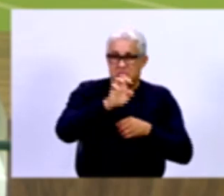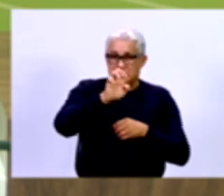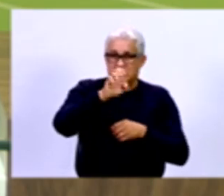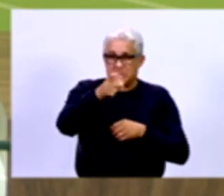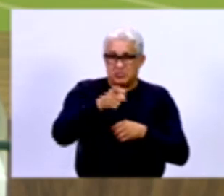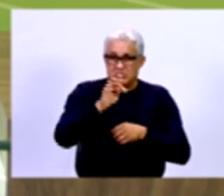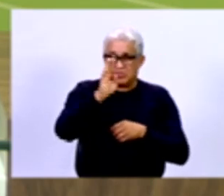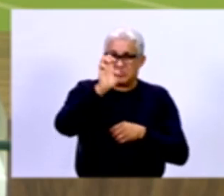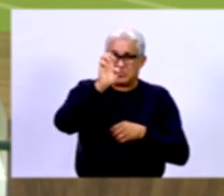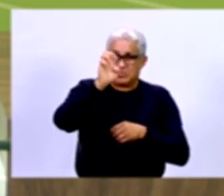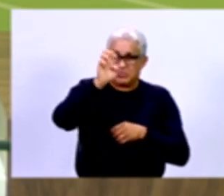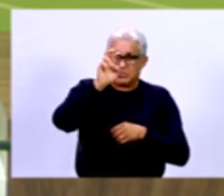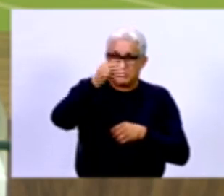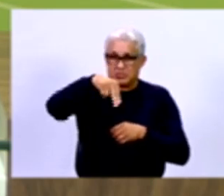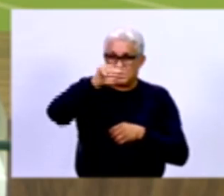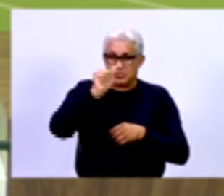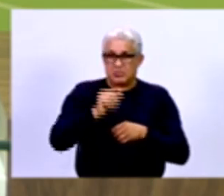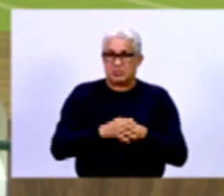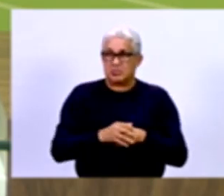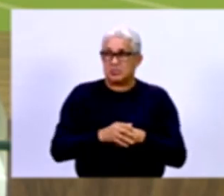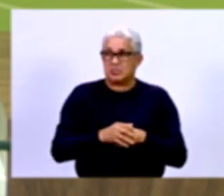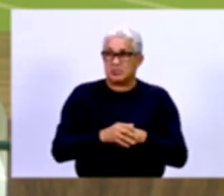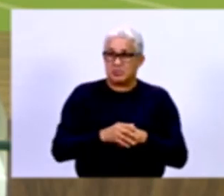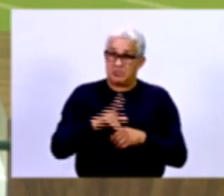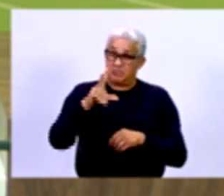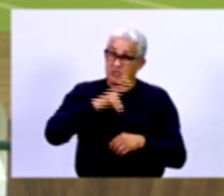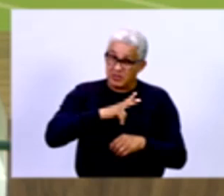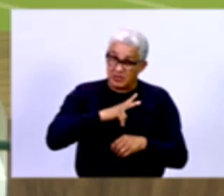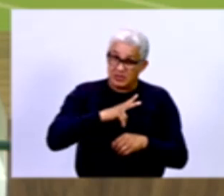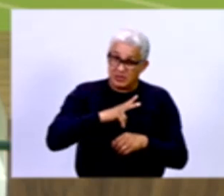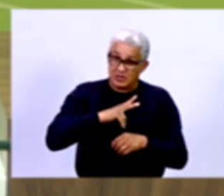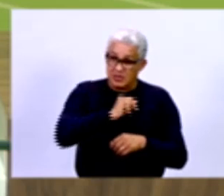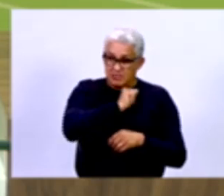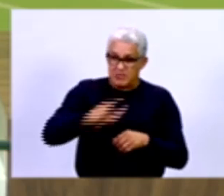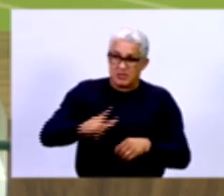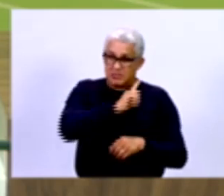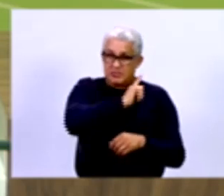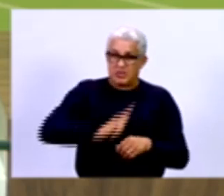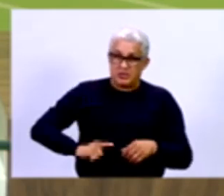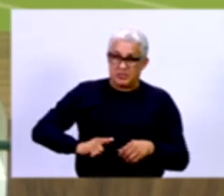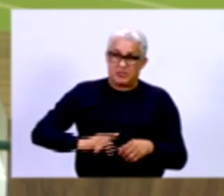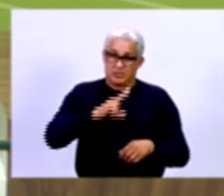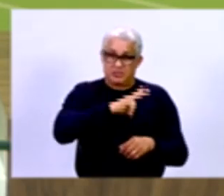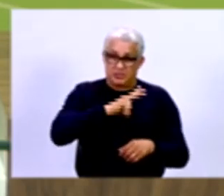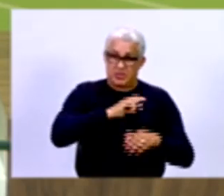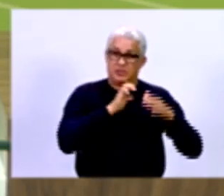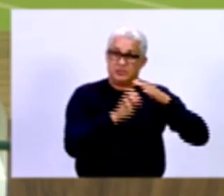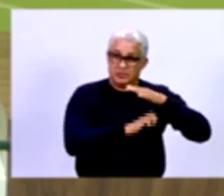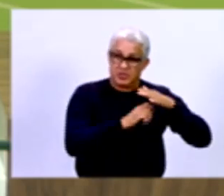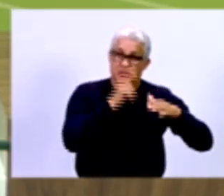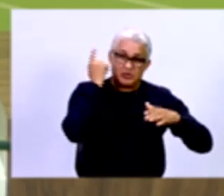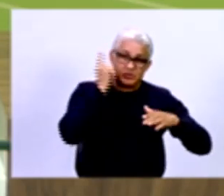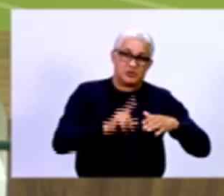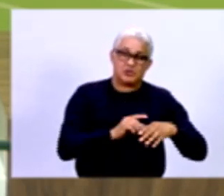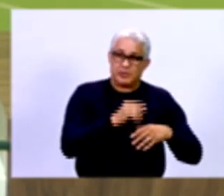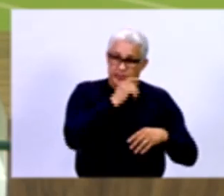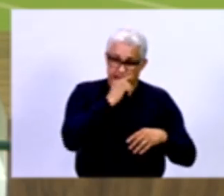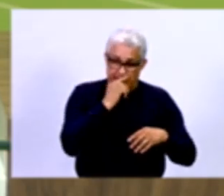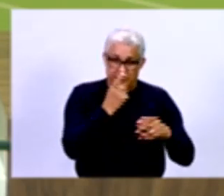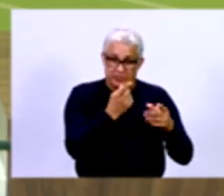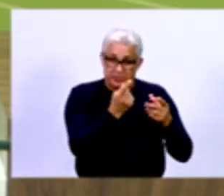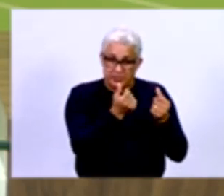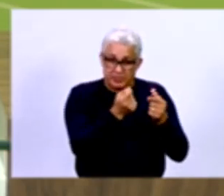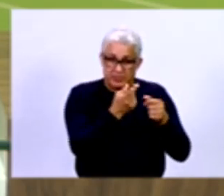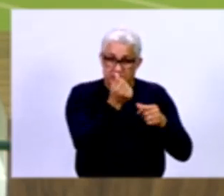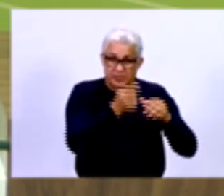mais expressiva, a dívida externa privada do que a pública. E a privada é aquela que as empresas que conseguem captar recurso lá